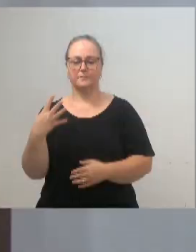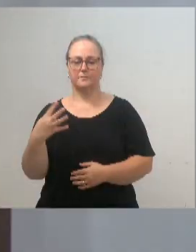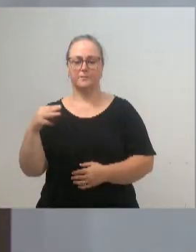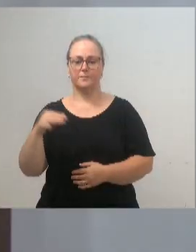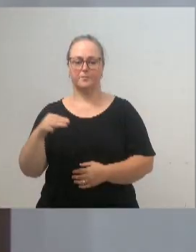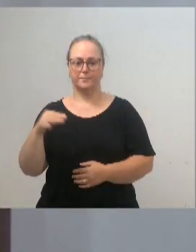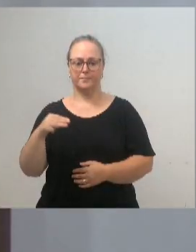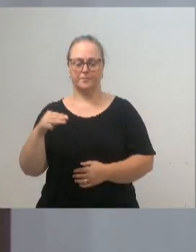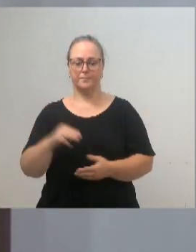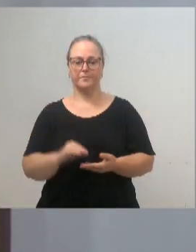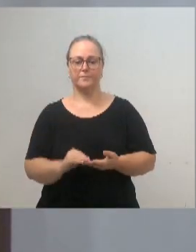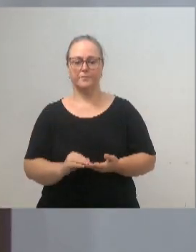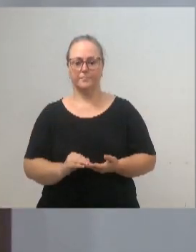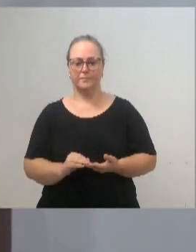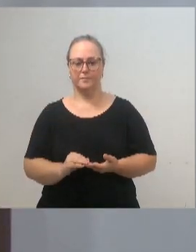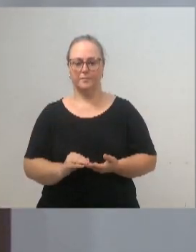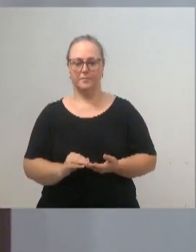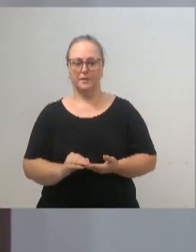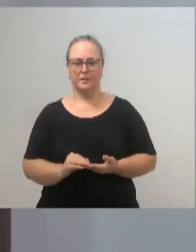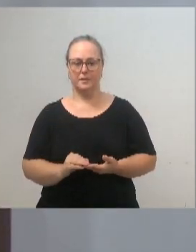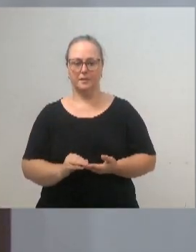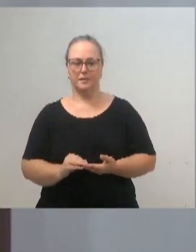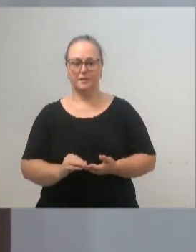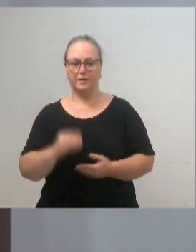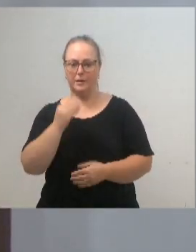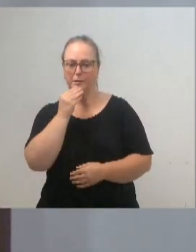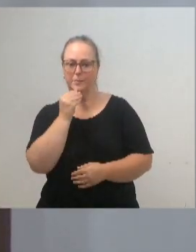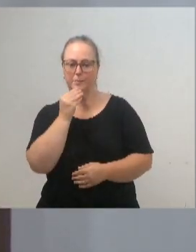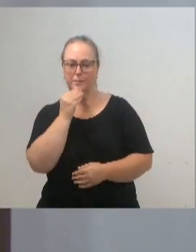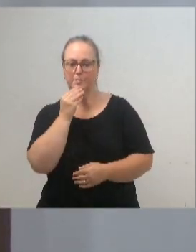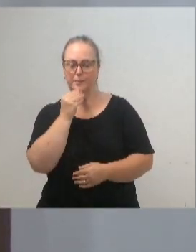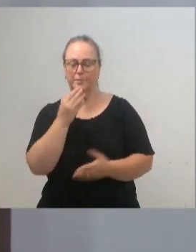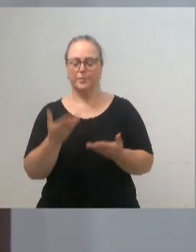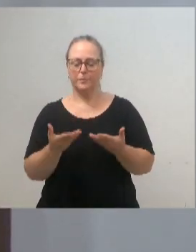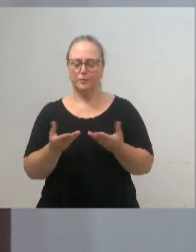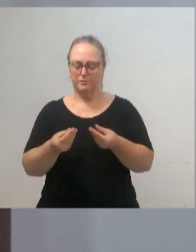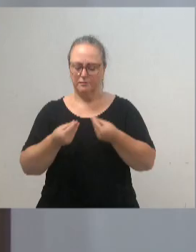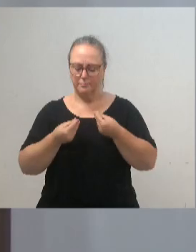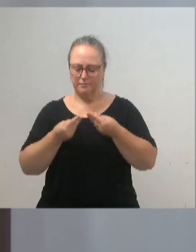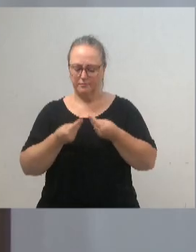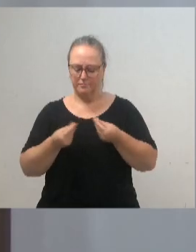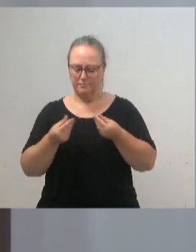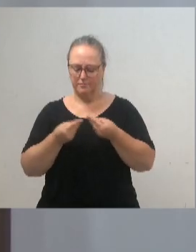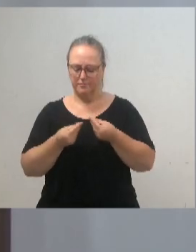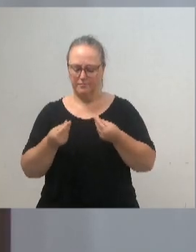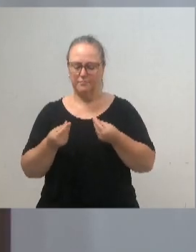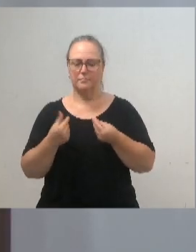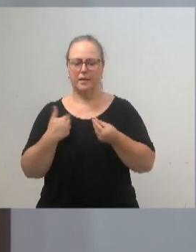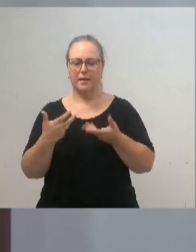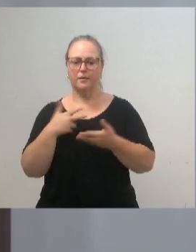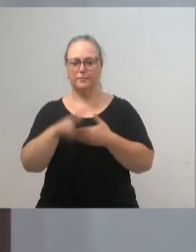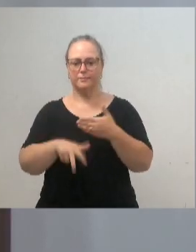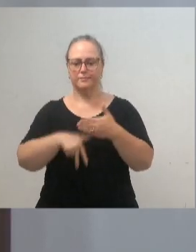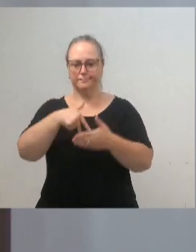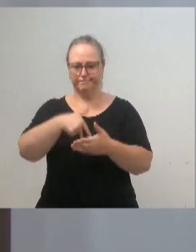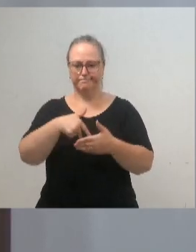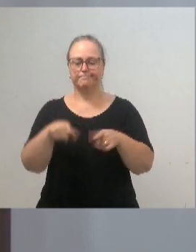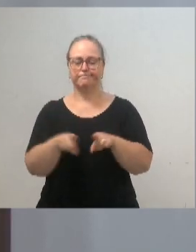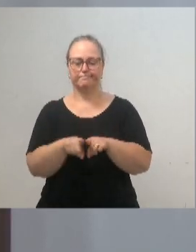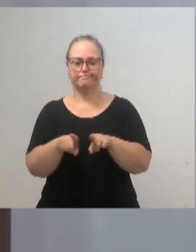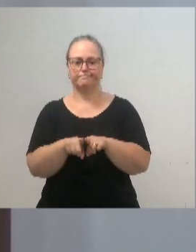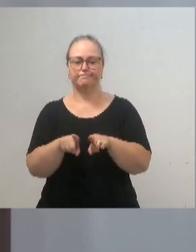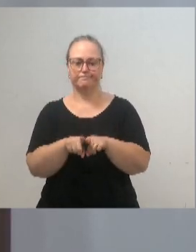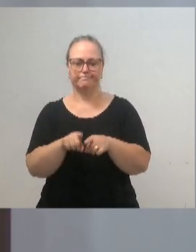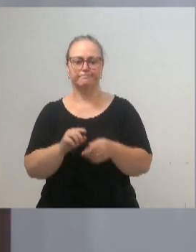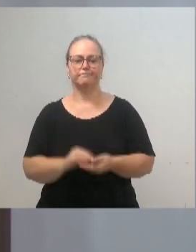O vereador Bruno Win, ele me sensibilizou a ponto de falar a respeito do transporte coletivo também.